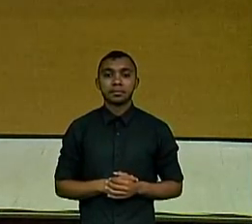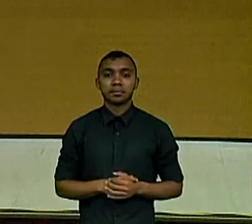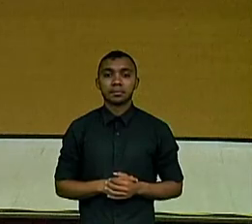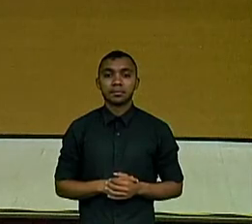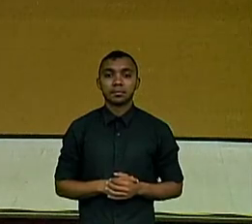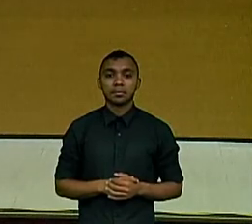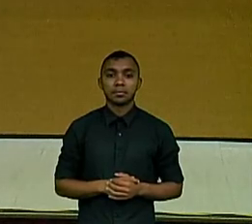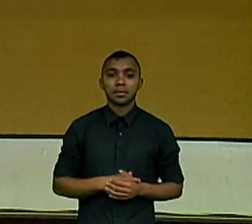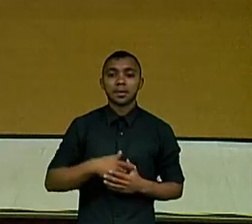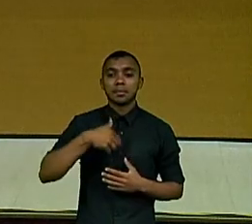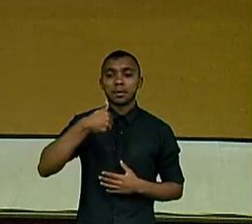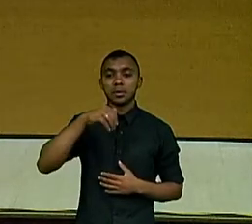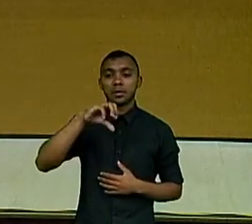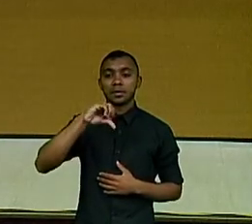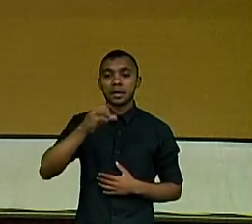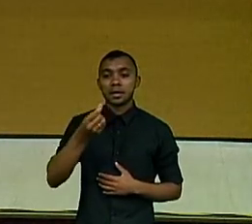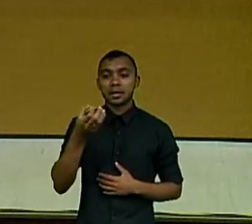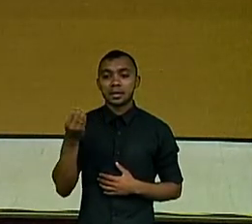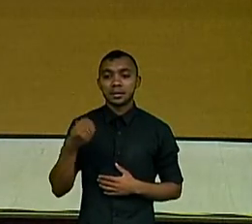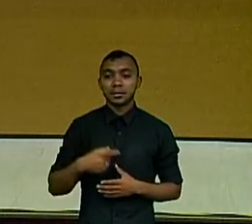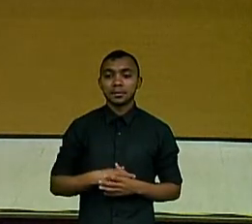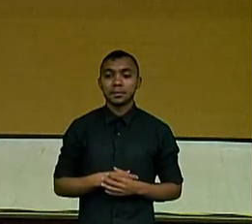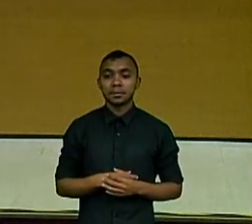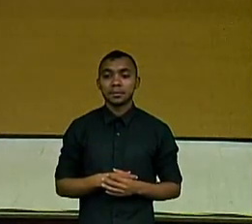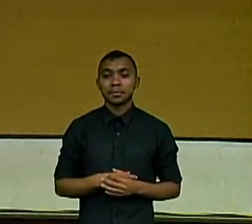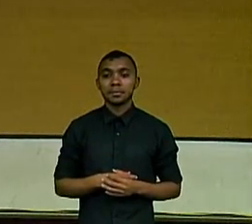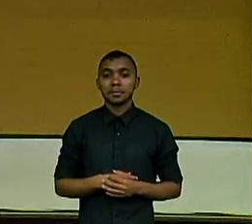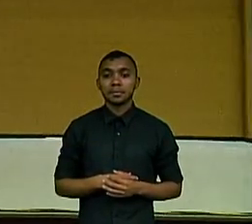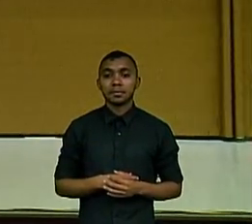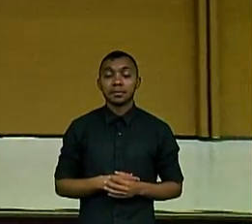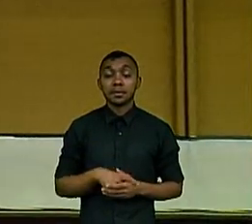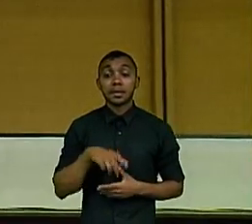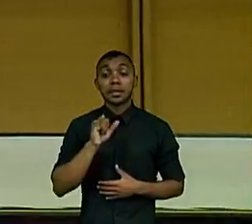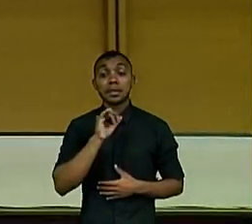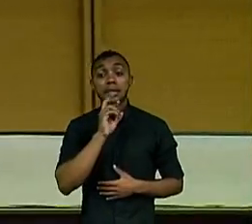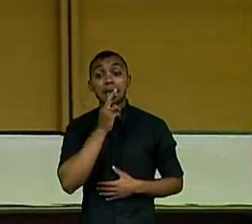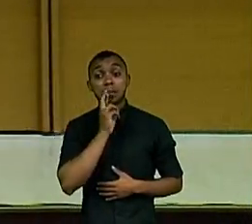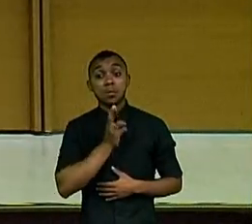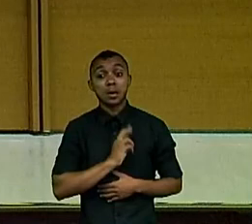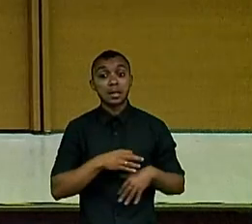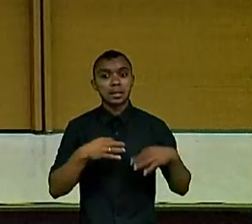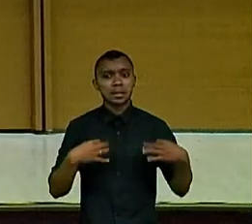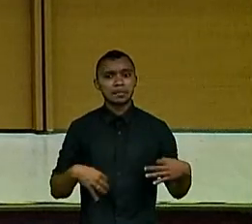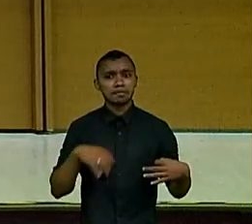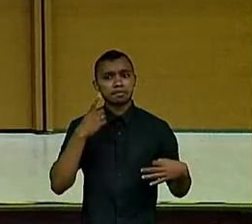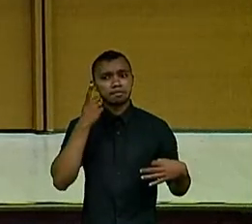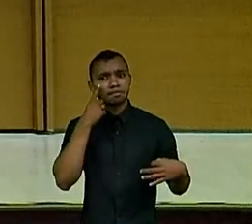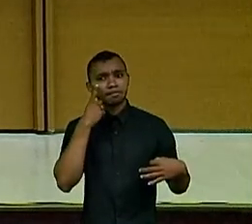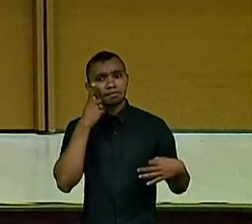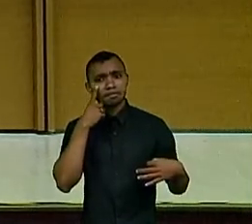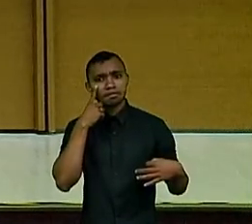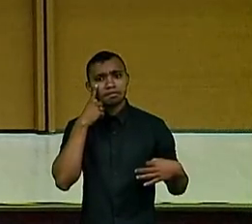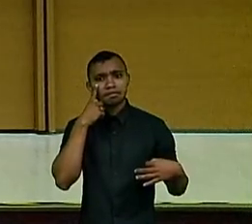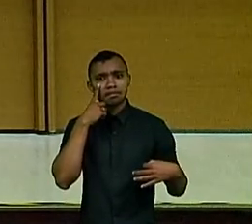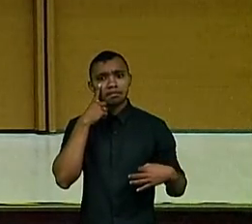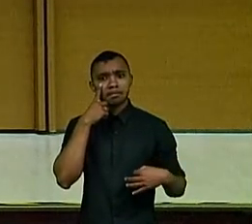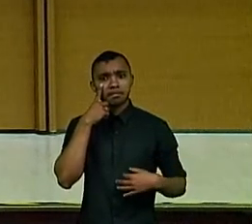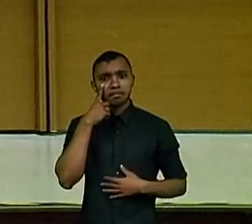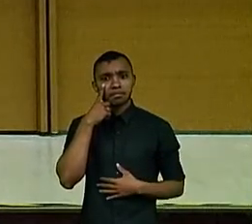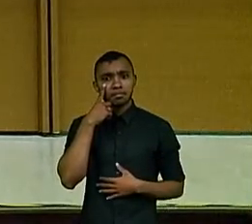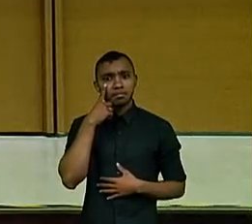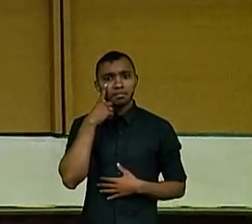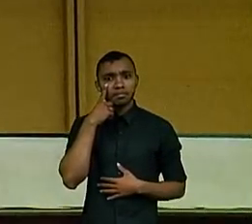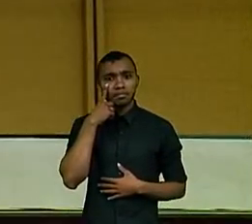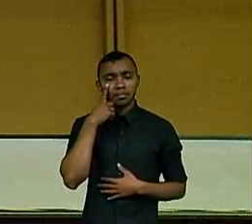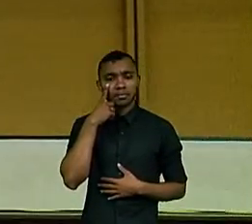1960 1900 agora Quem acertar essa vai ganhar uma banda de um texto da metade do voucher